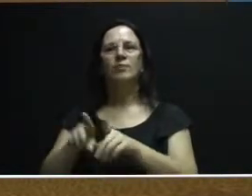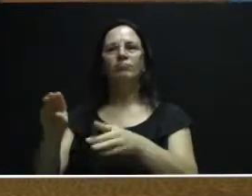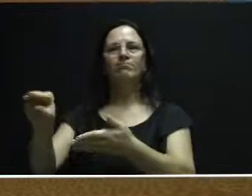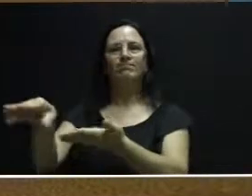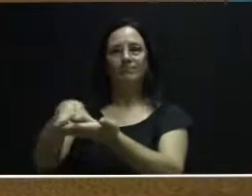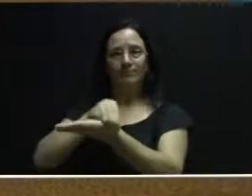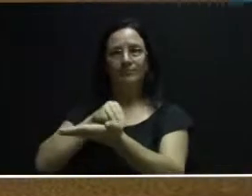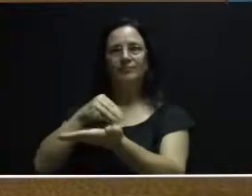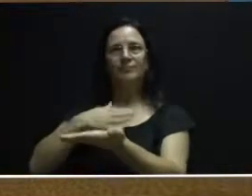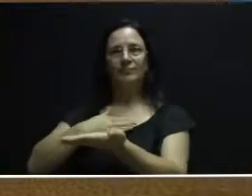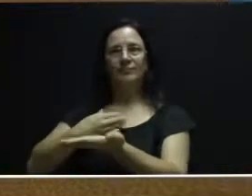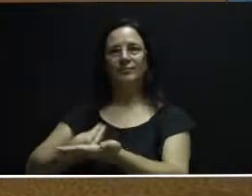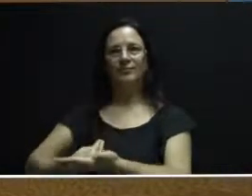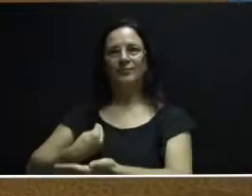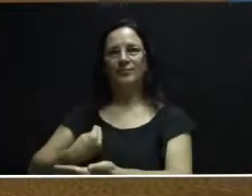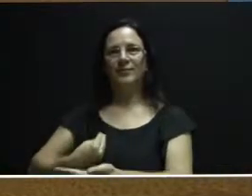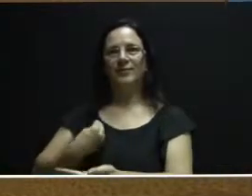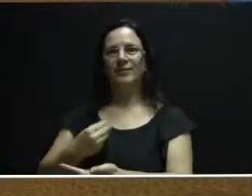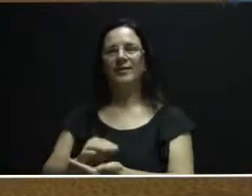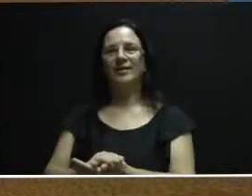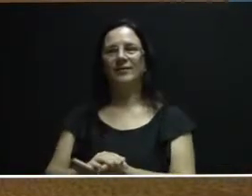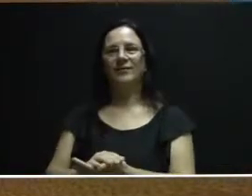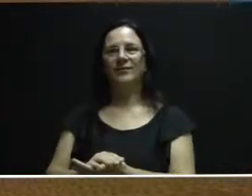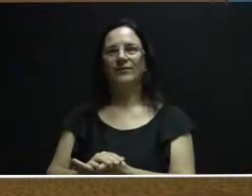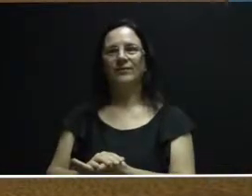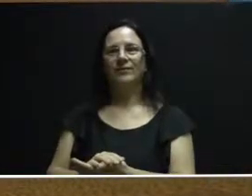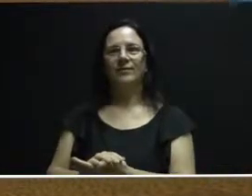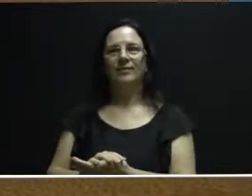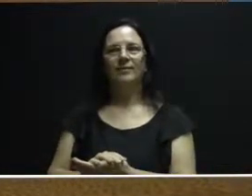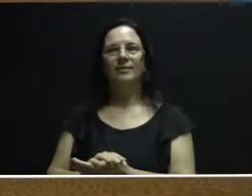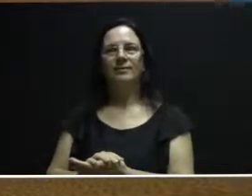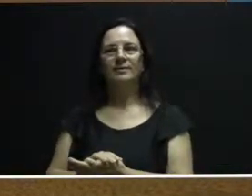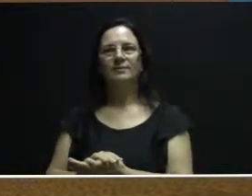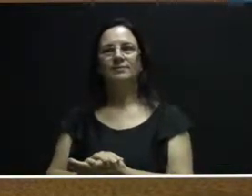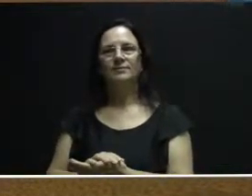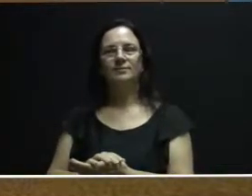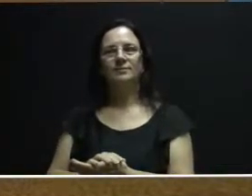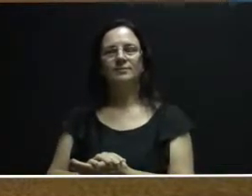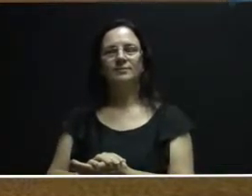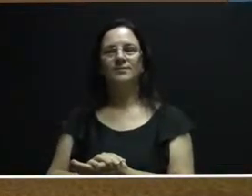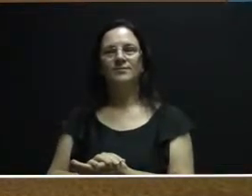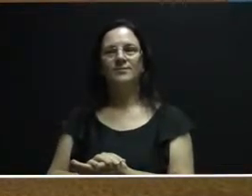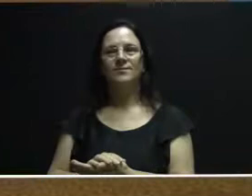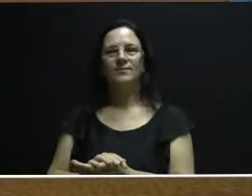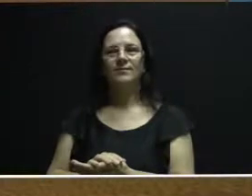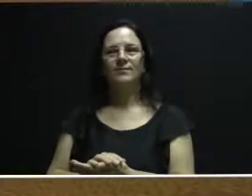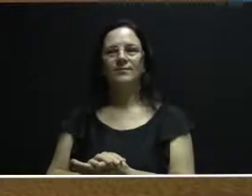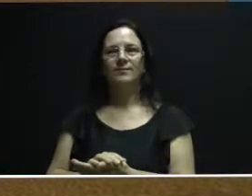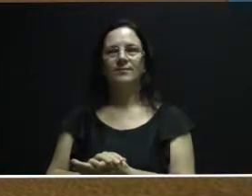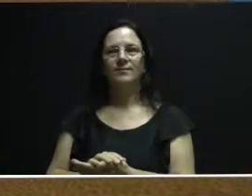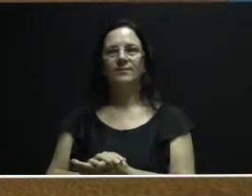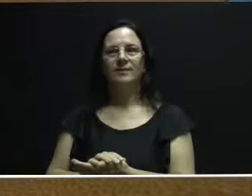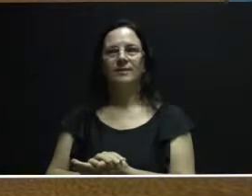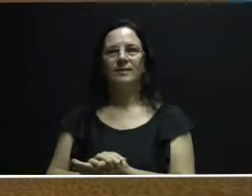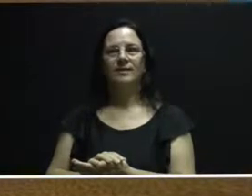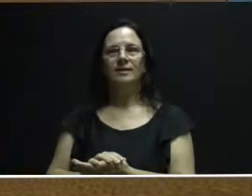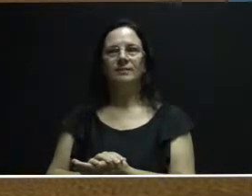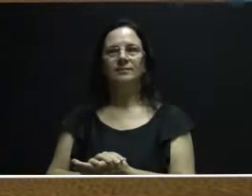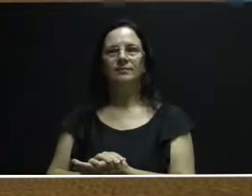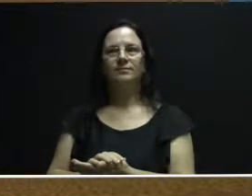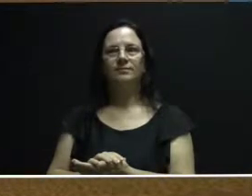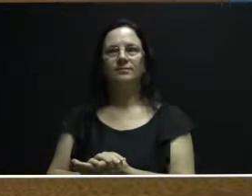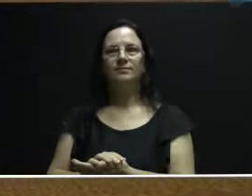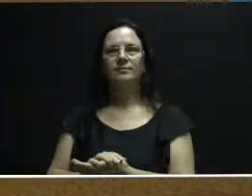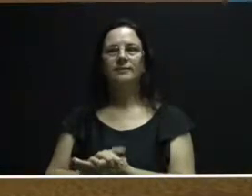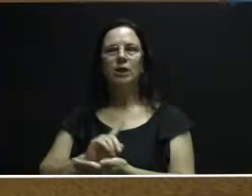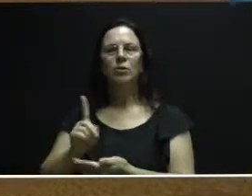vida. E, posteriormente, trabalhando, não podendo seguir a